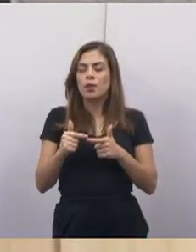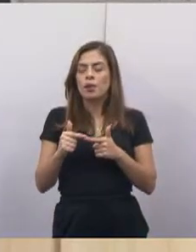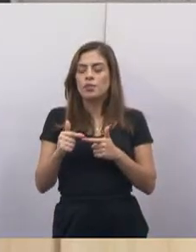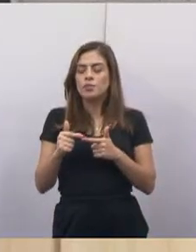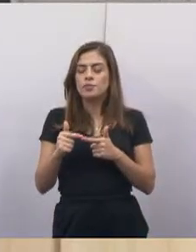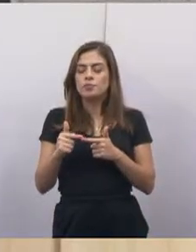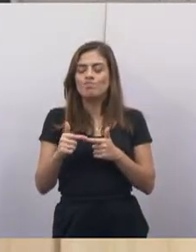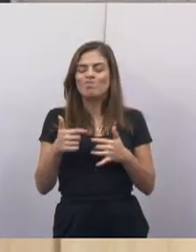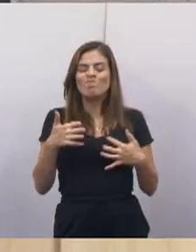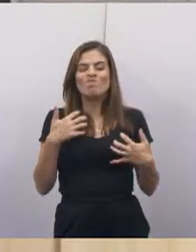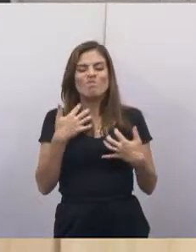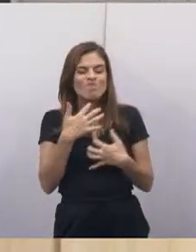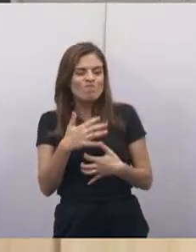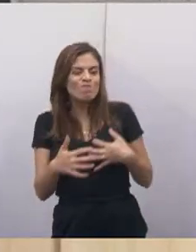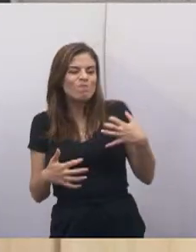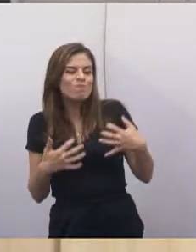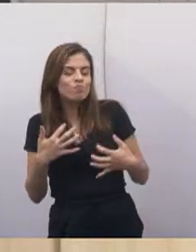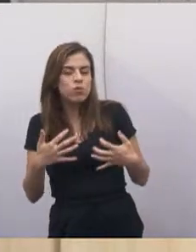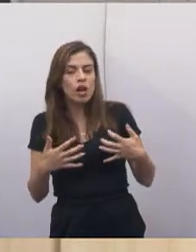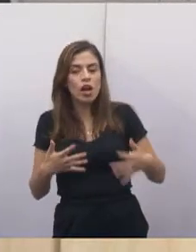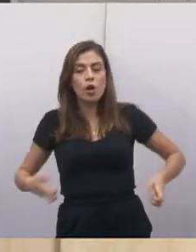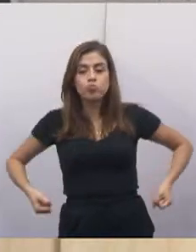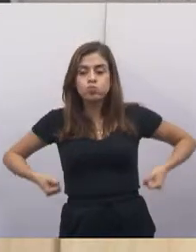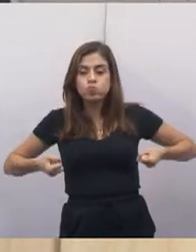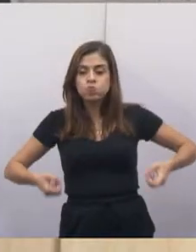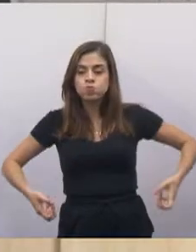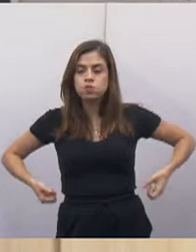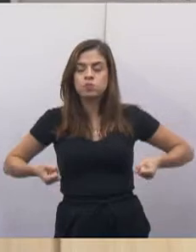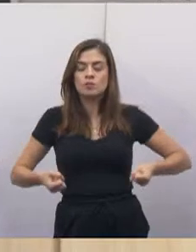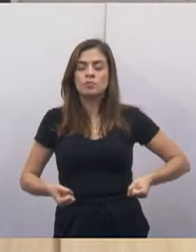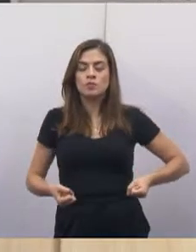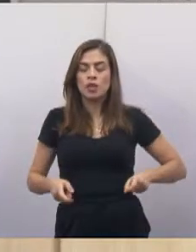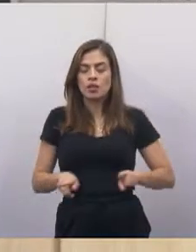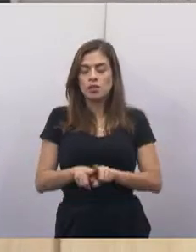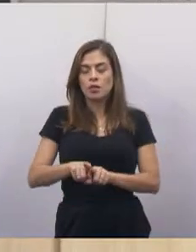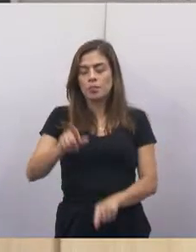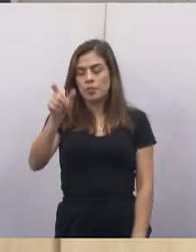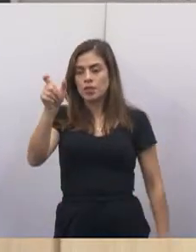sério transtorno que vem causando aos cadeirantes e portanto de deficiência?